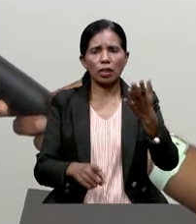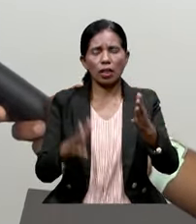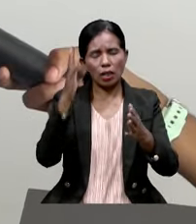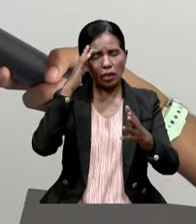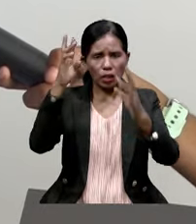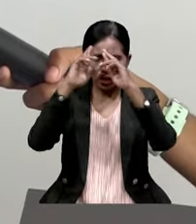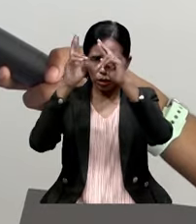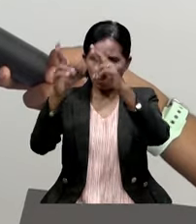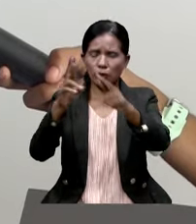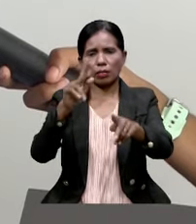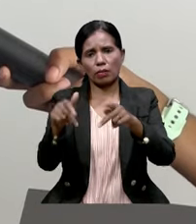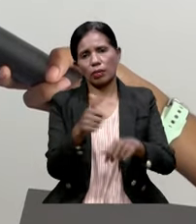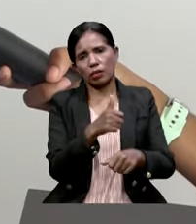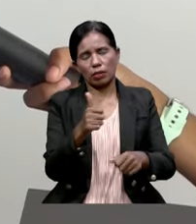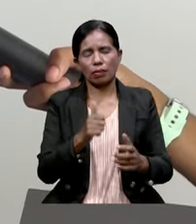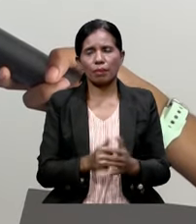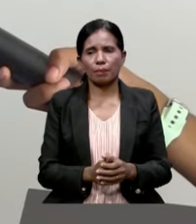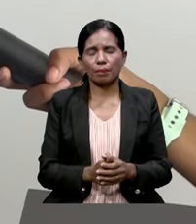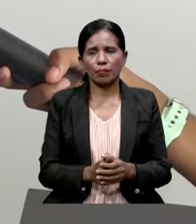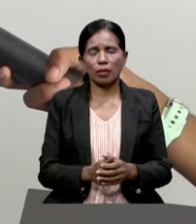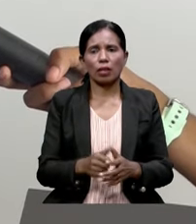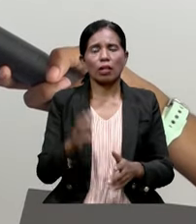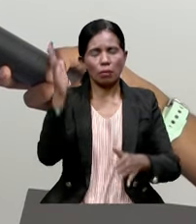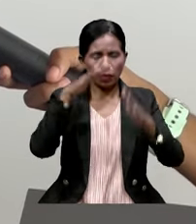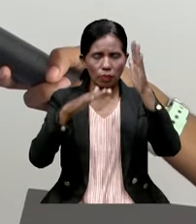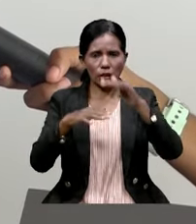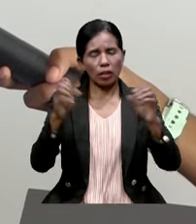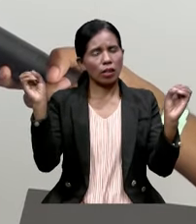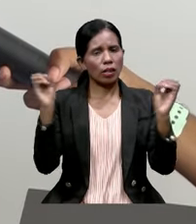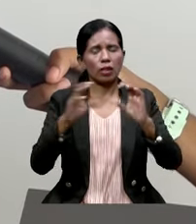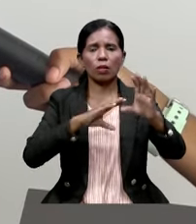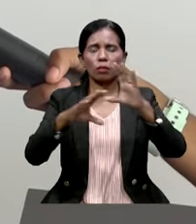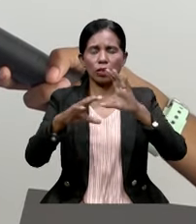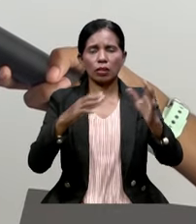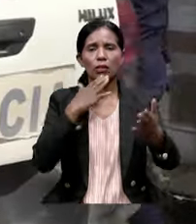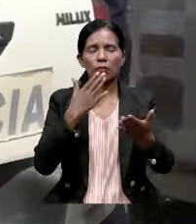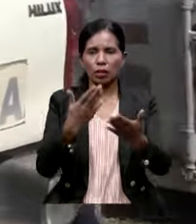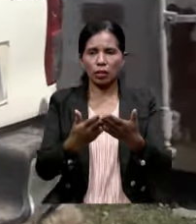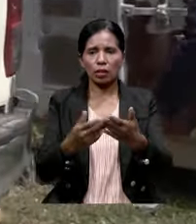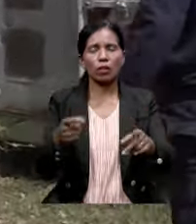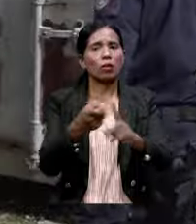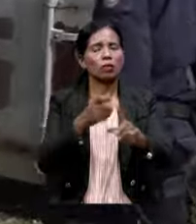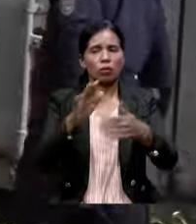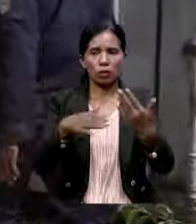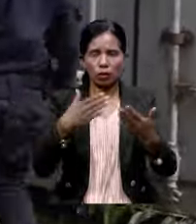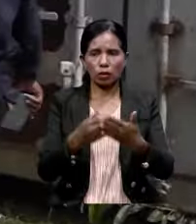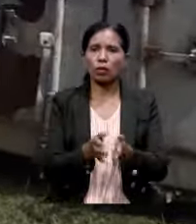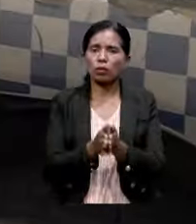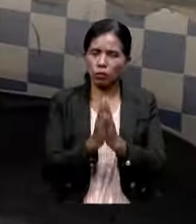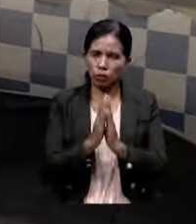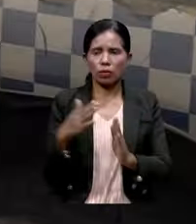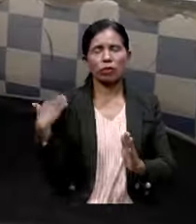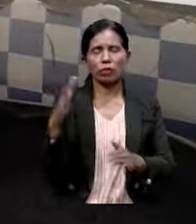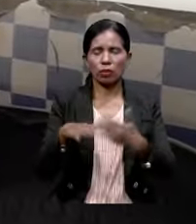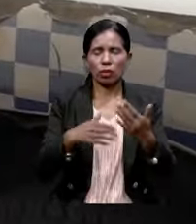malo. Tu é cardeal, acto sirena acontece, também lá é de comunicação e de anebedia que entre parte roto, no nia russo basou vencer a